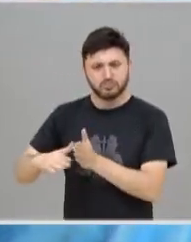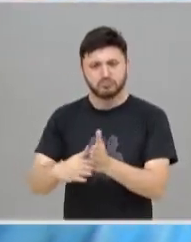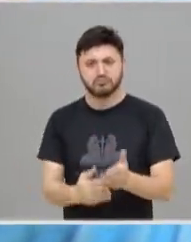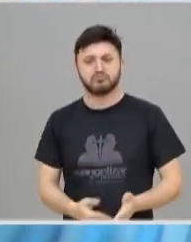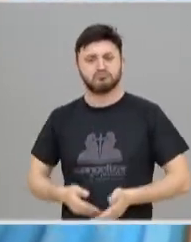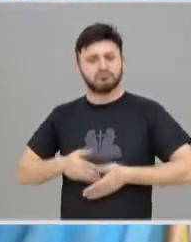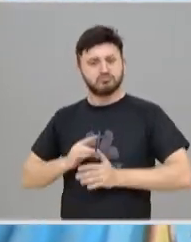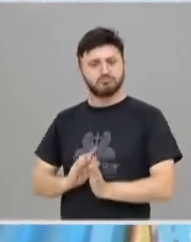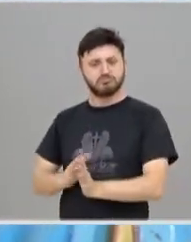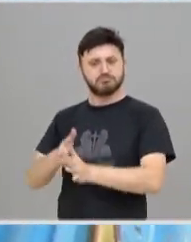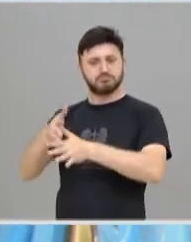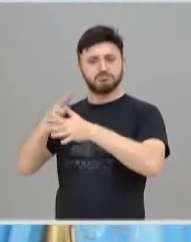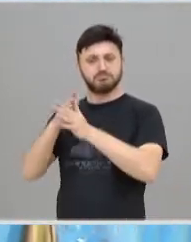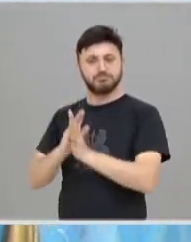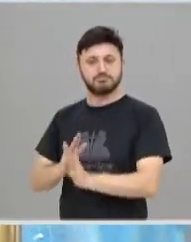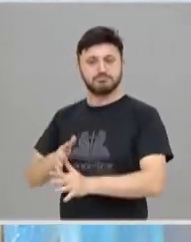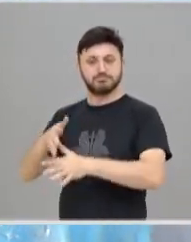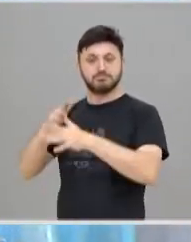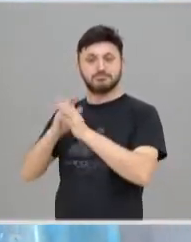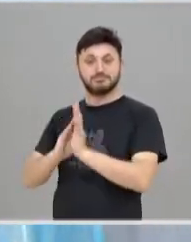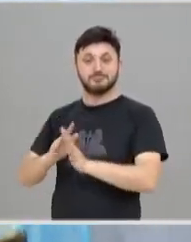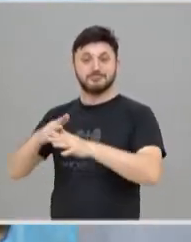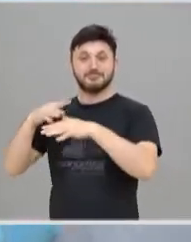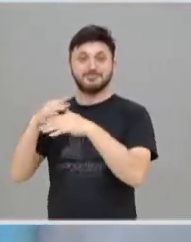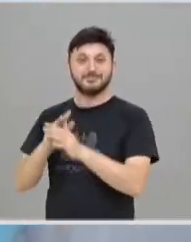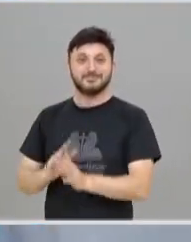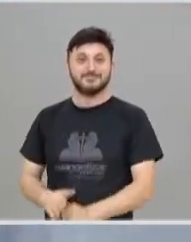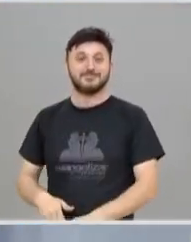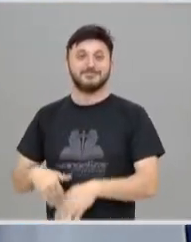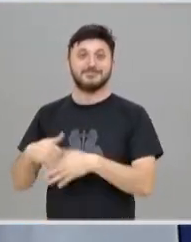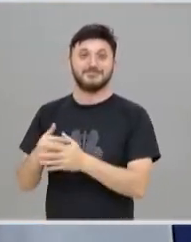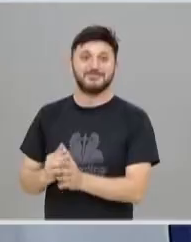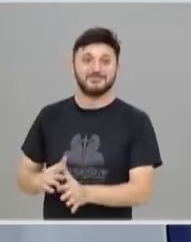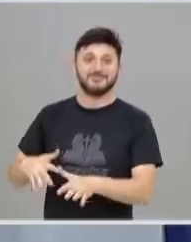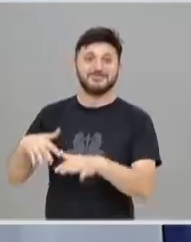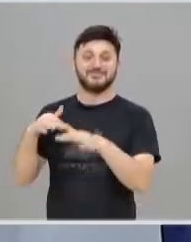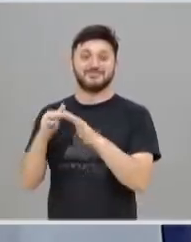distintos num só caminhar. Vamos pro céu!